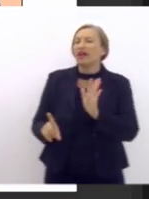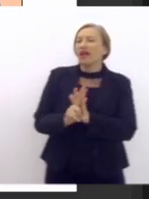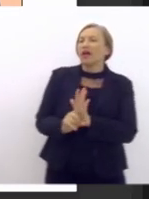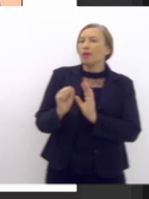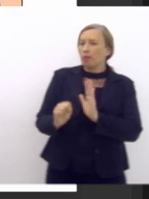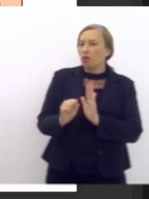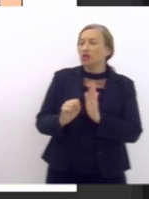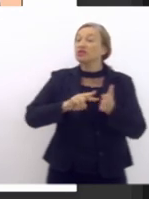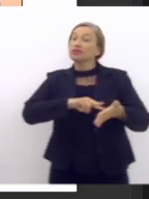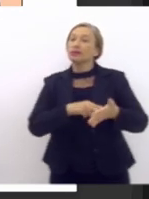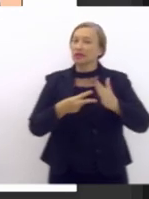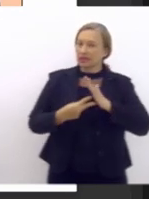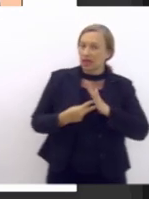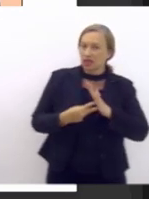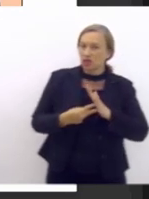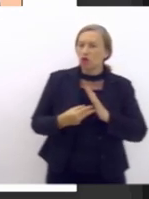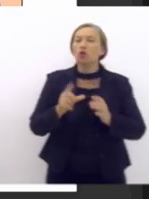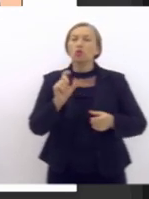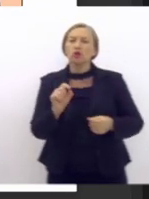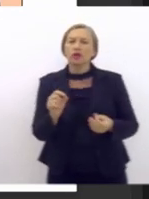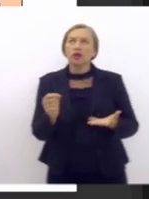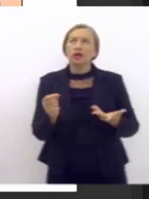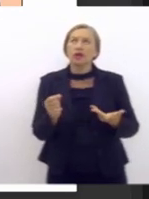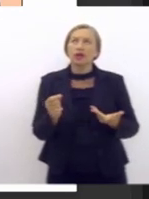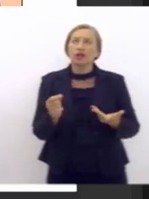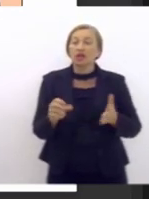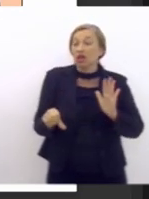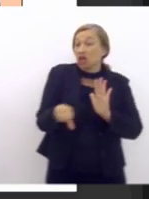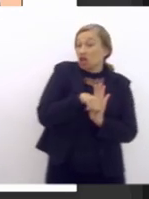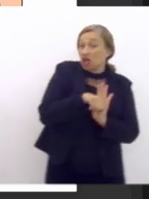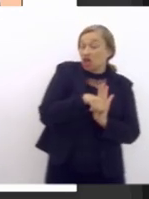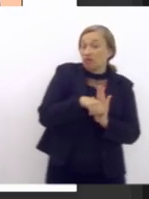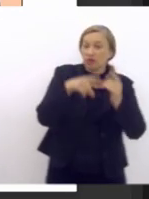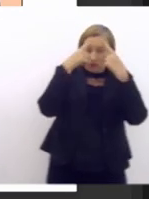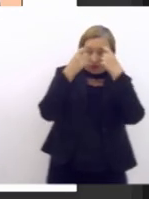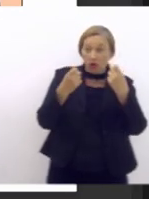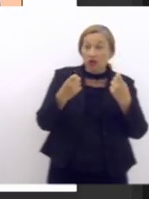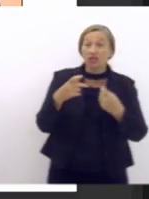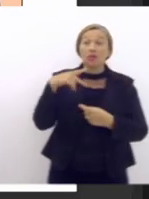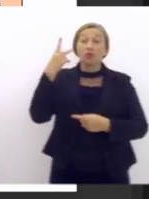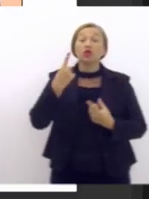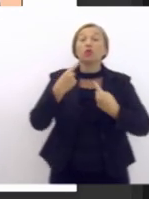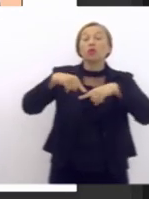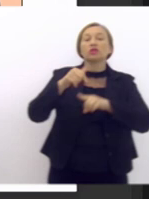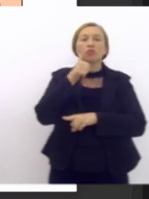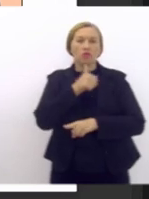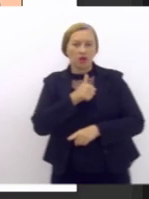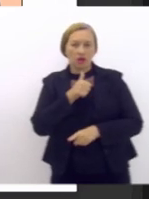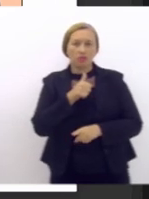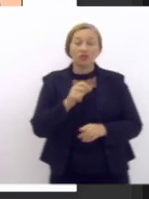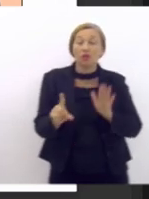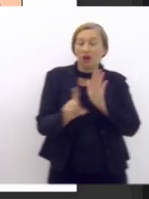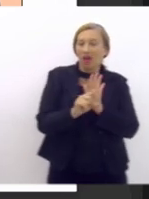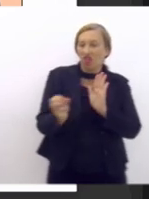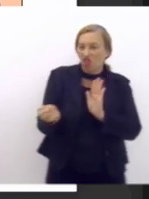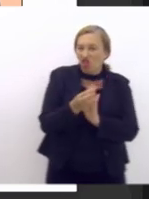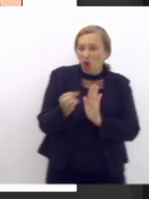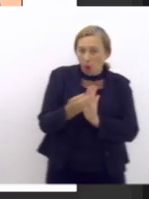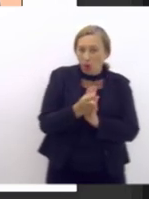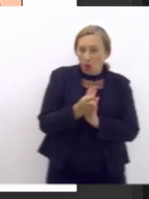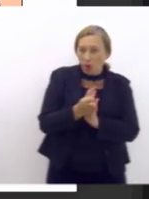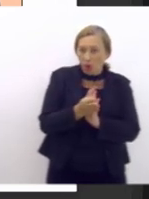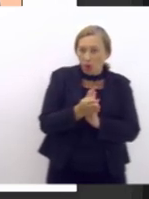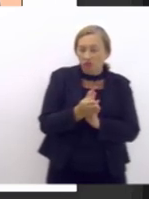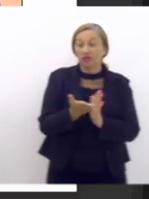ser interpretada, né? O que seriam considerados os crimes, de violência política contra a mulher? Por ser uma lei nova, apesar de ser um crime